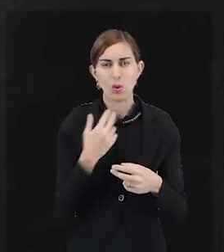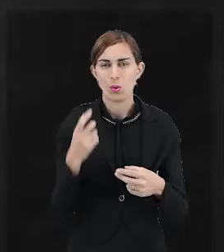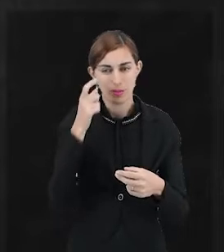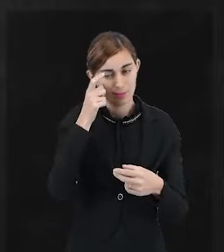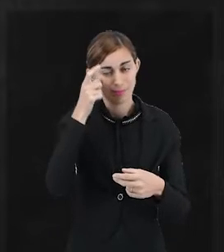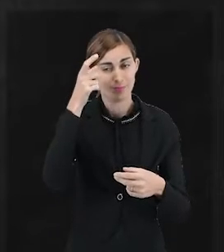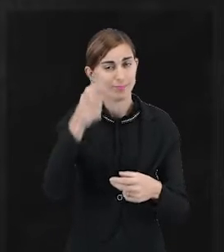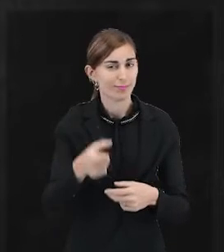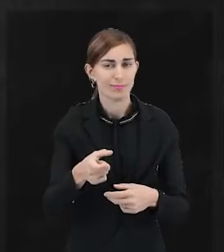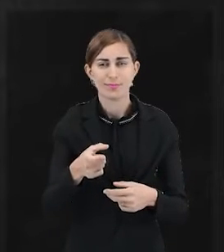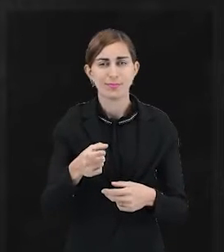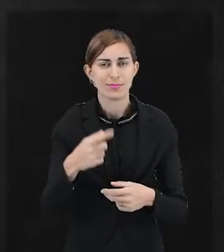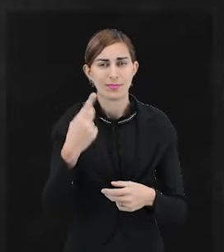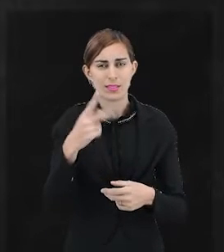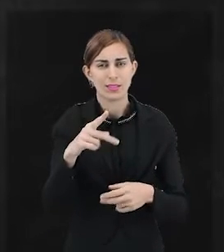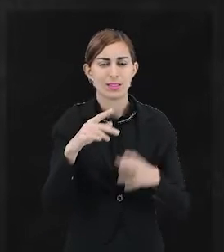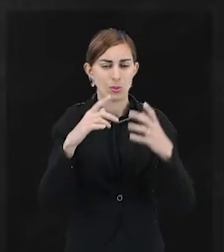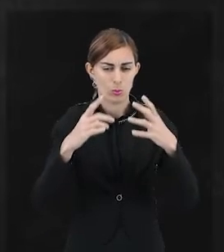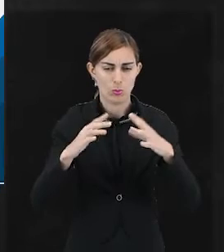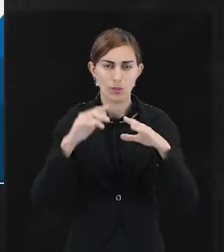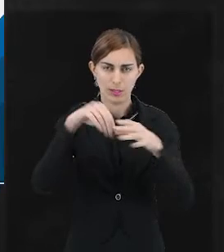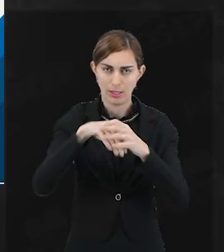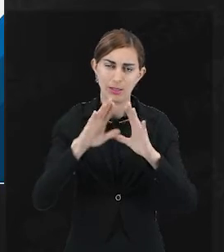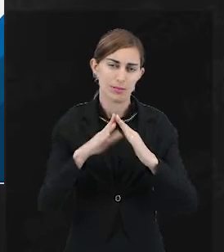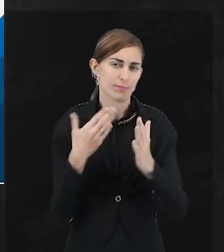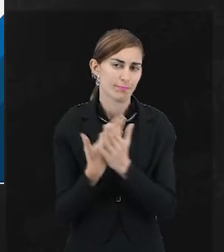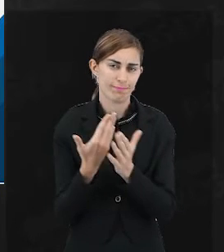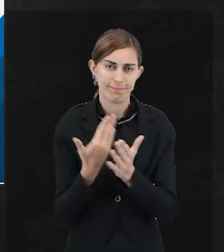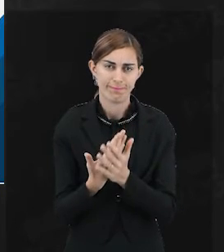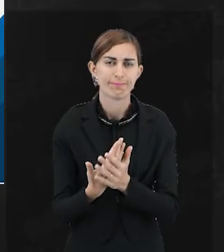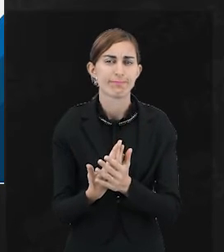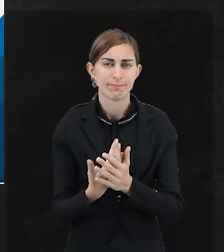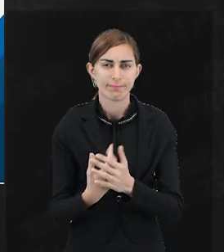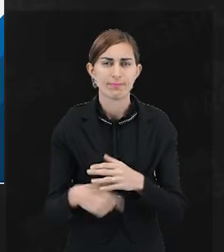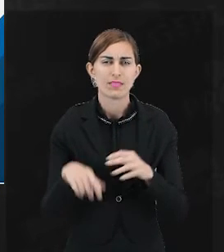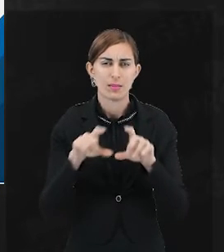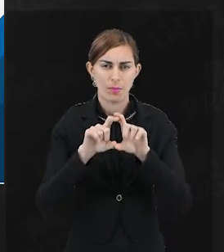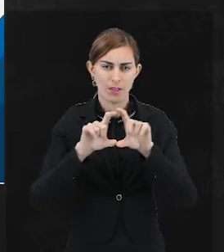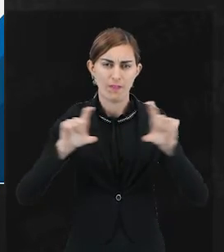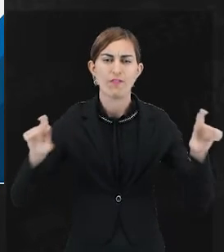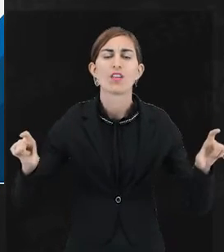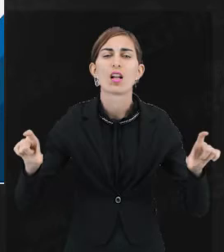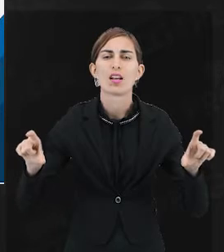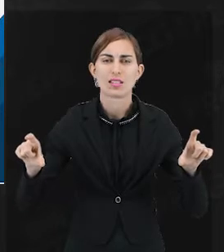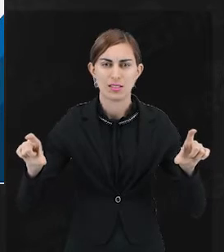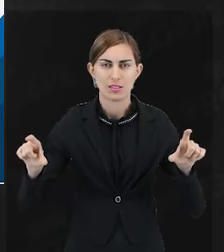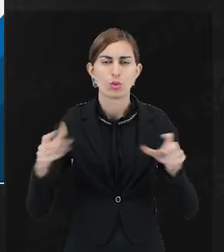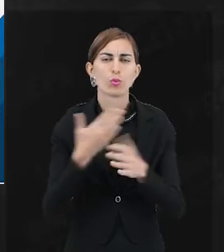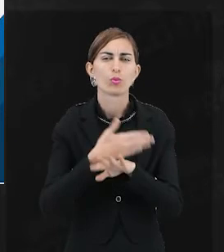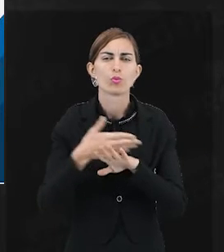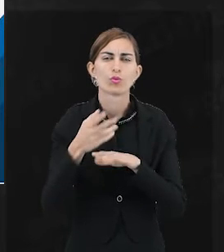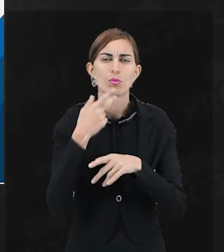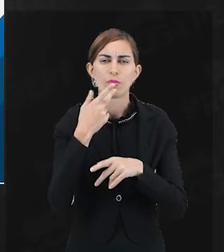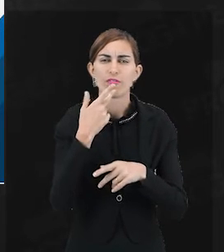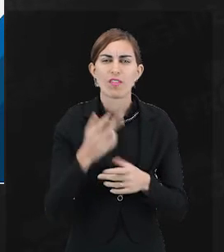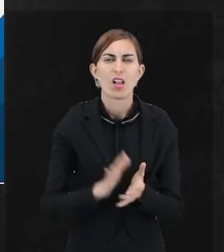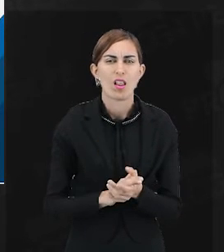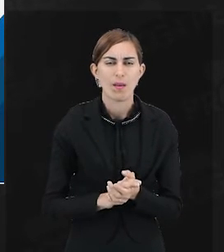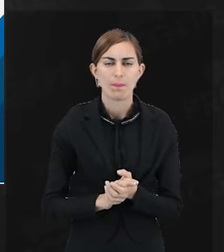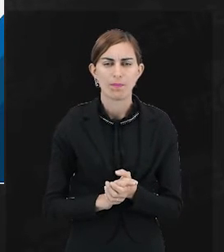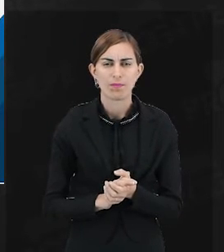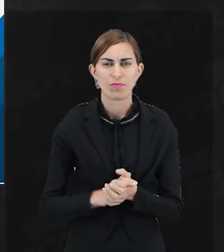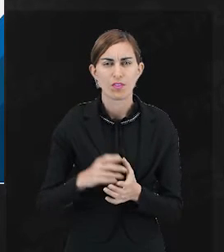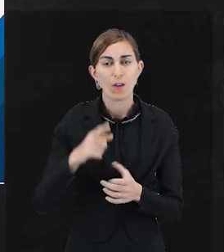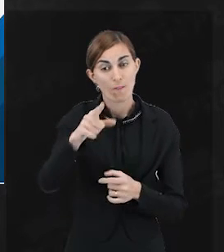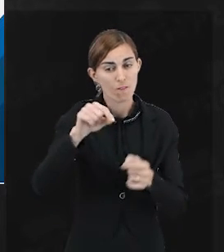tão interessante, de repente, para um ambiente escolar. Exemplos de frases típicas que são usadas por pessoas que adotam este estilo de